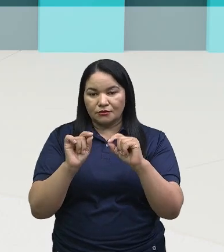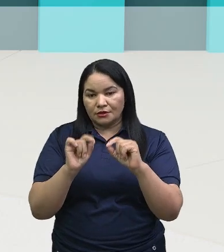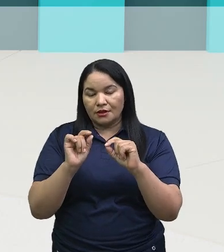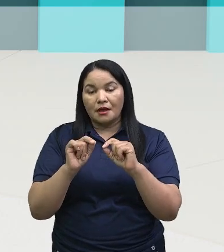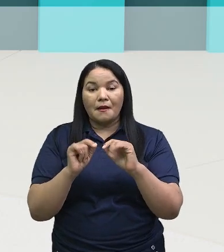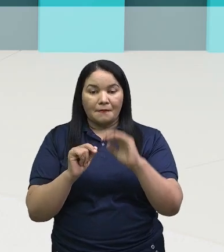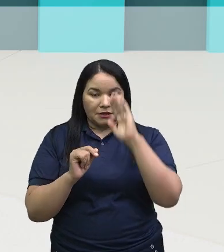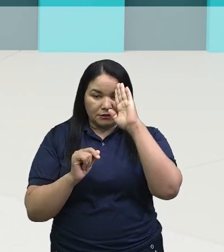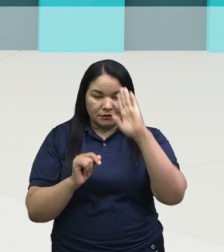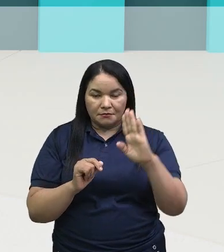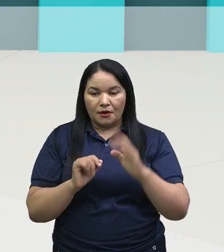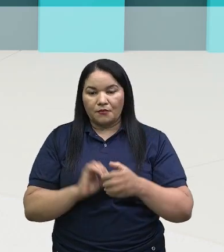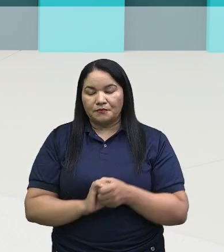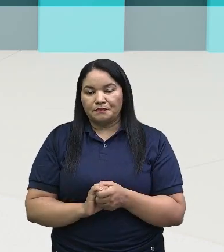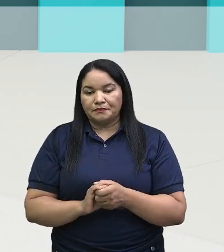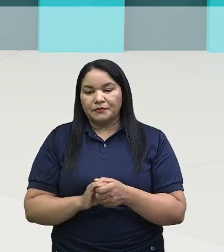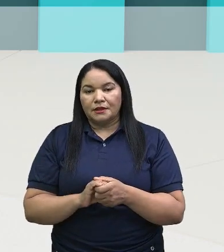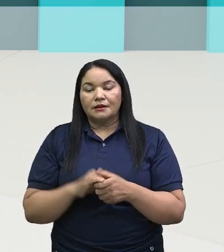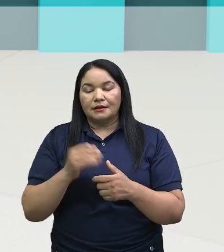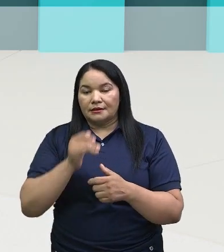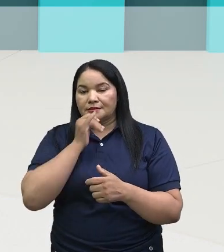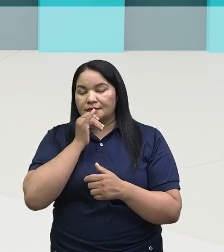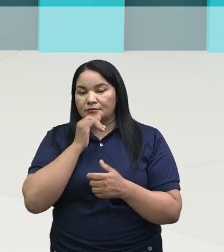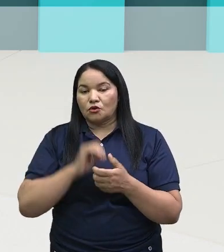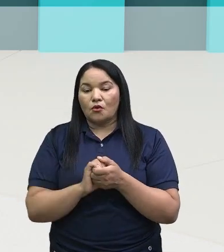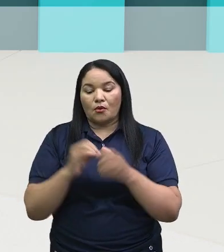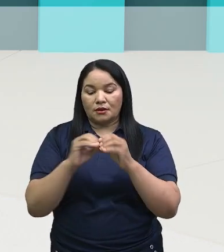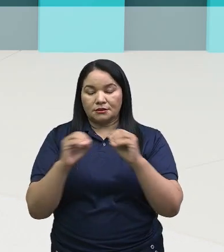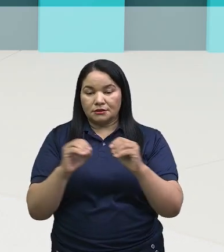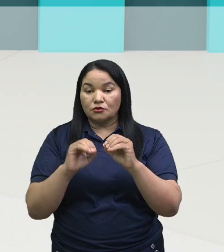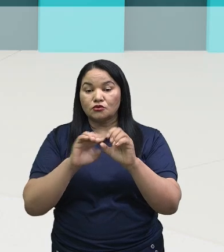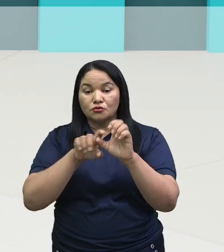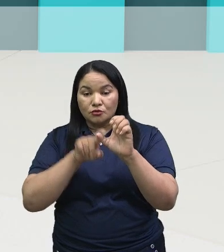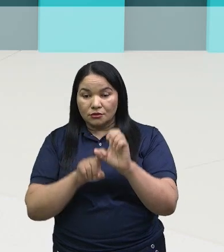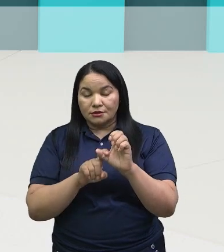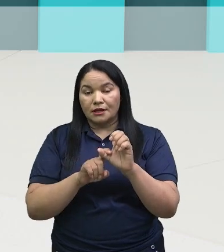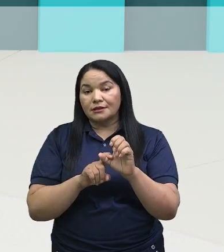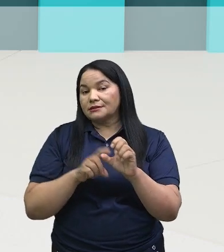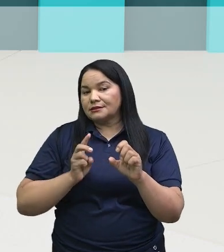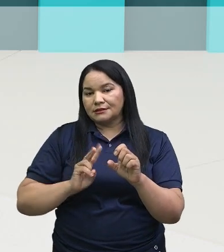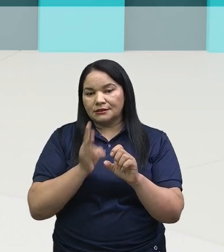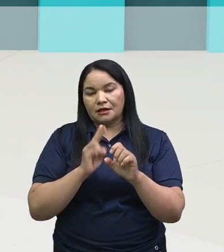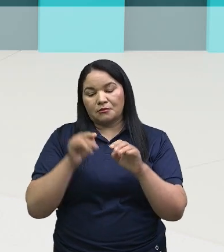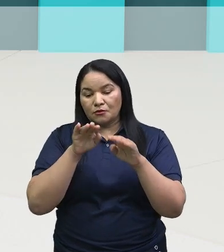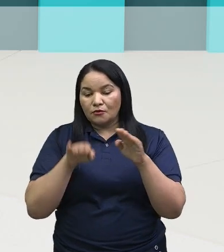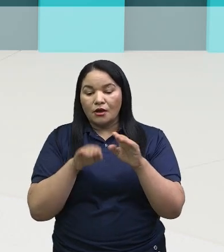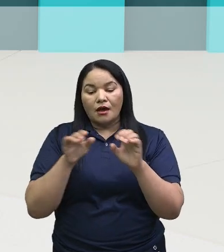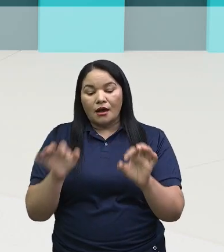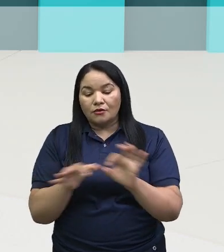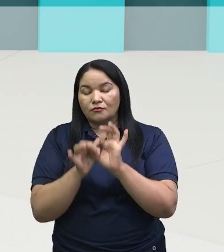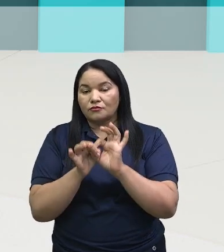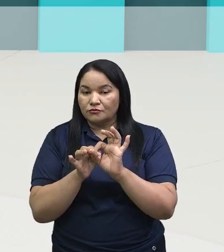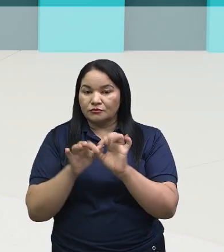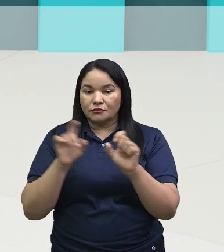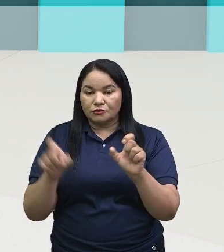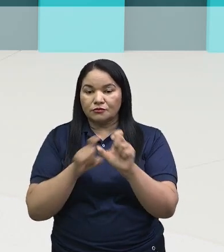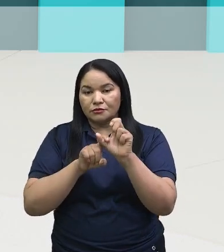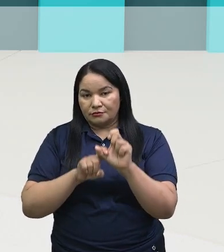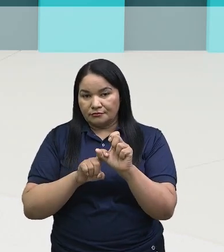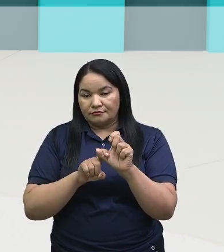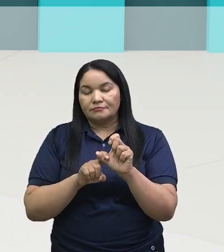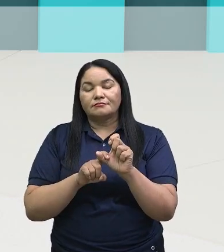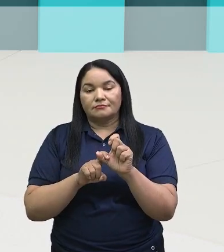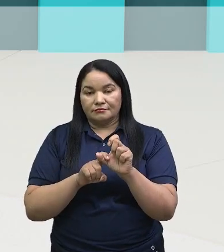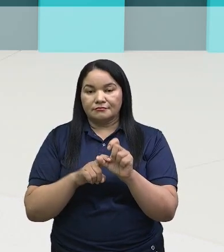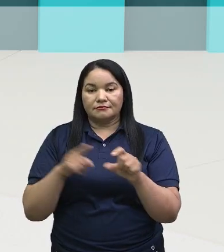oração principal. Ou seja, a oração subordinada sempre vai se submeter à oração principal, porque a